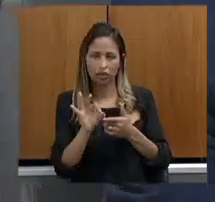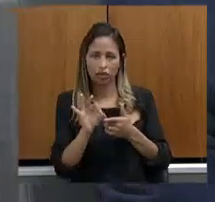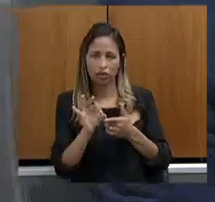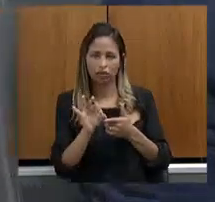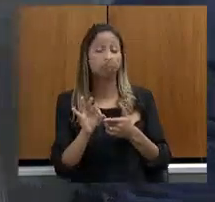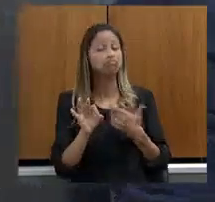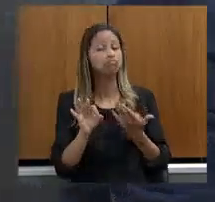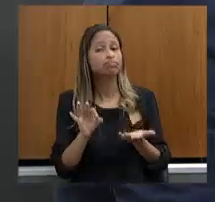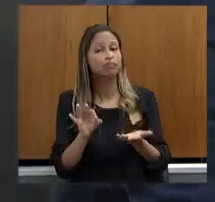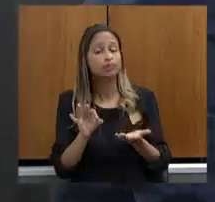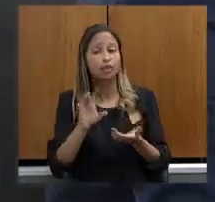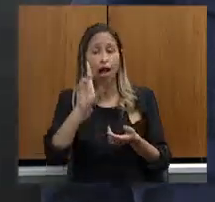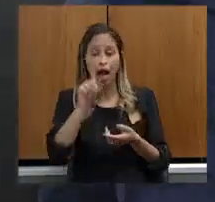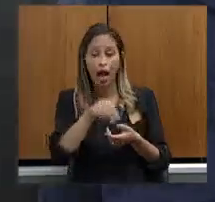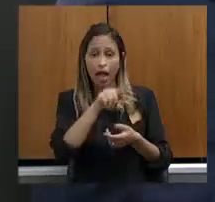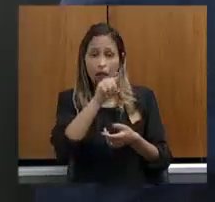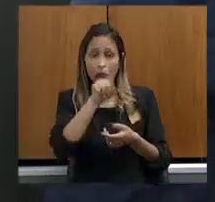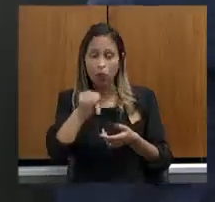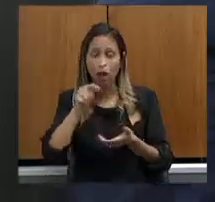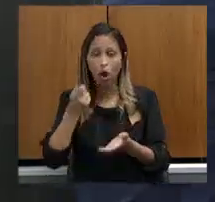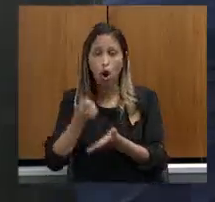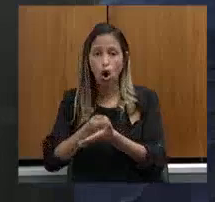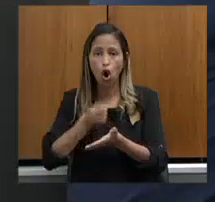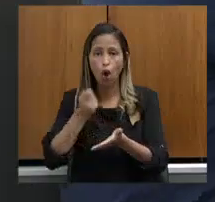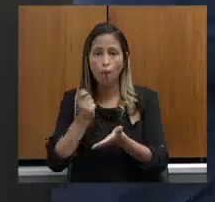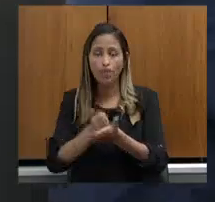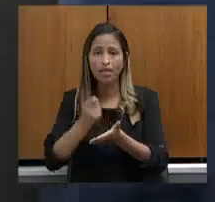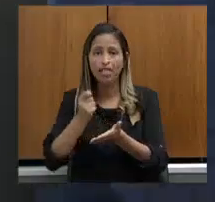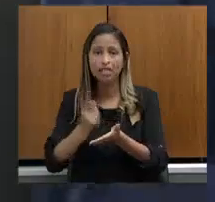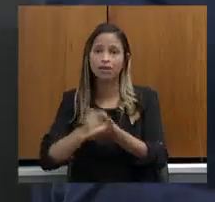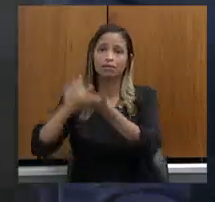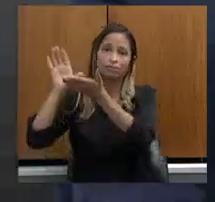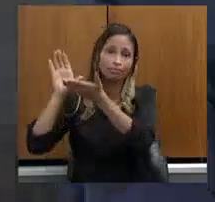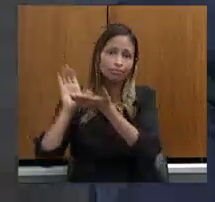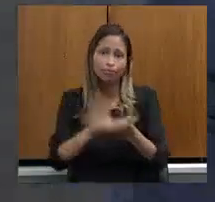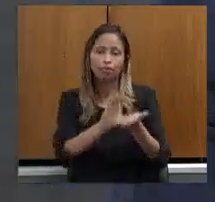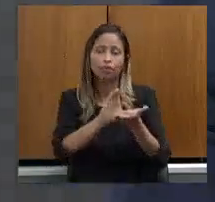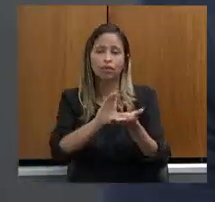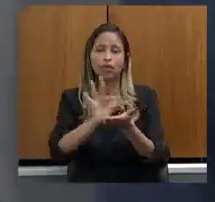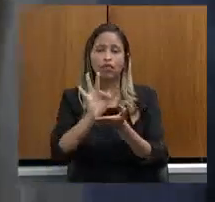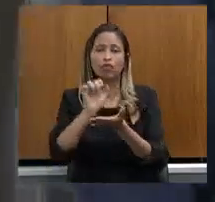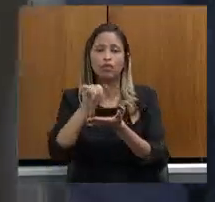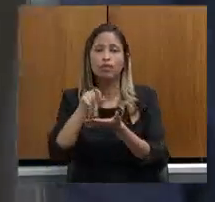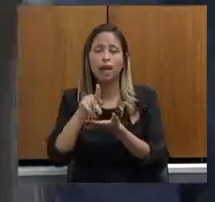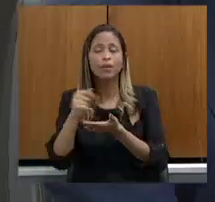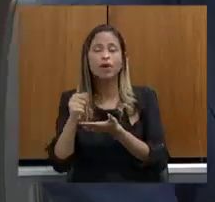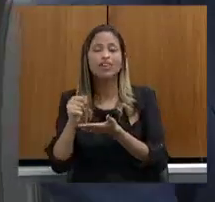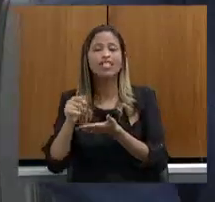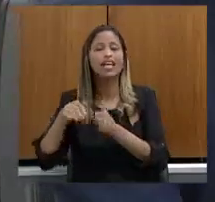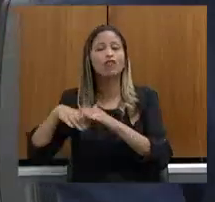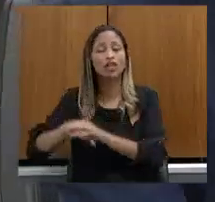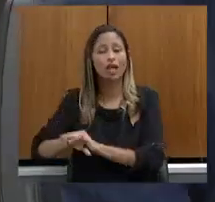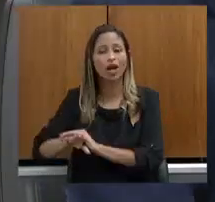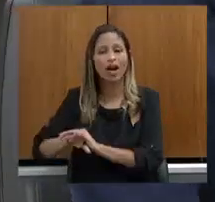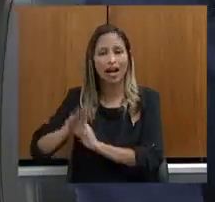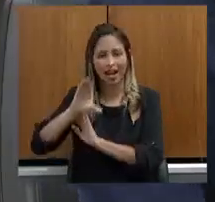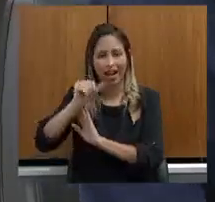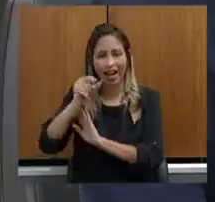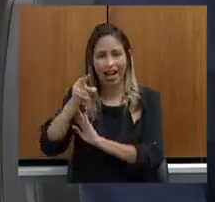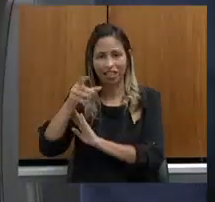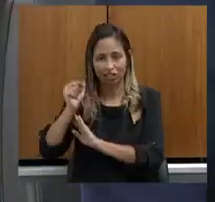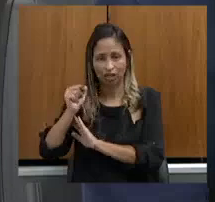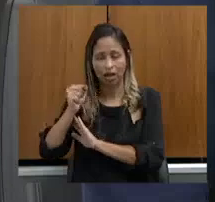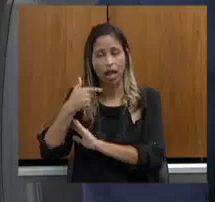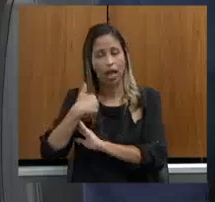não anula a obrigação de fazer o rateio porque o fundeb não é para fazer caixa né Então essa é